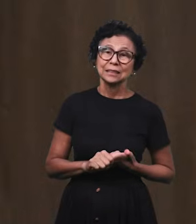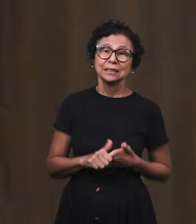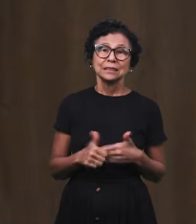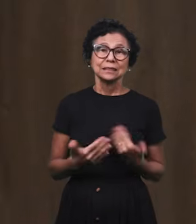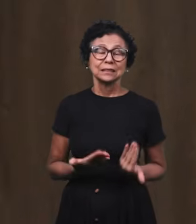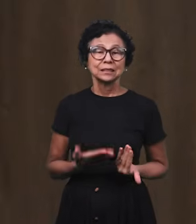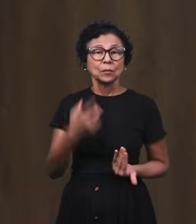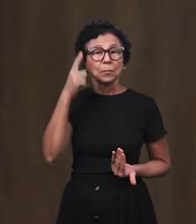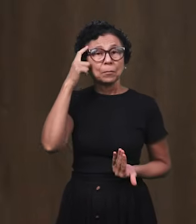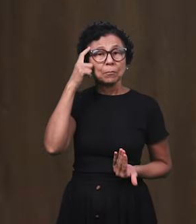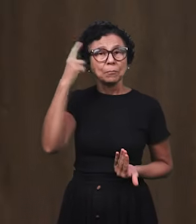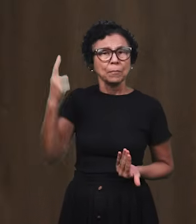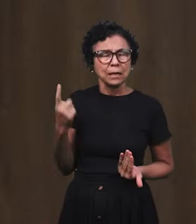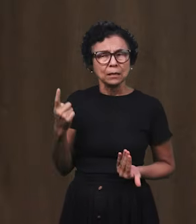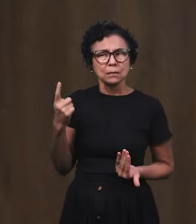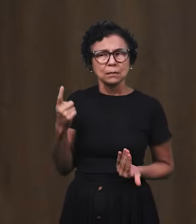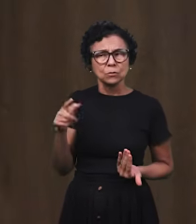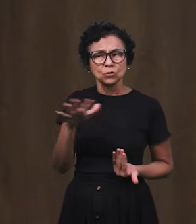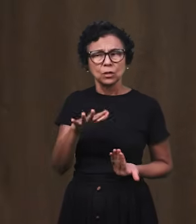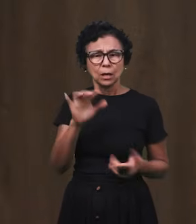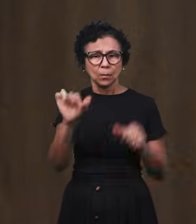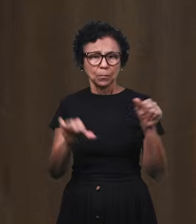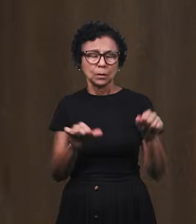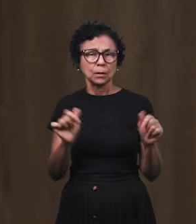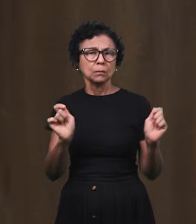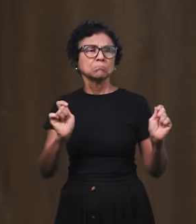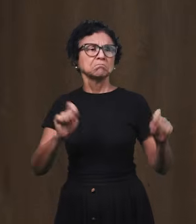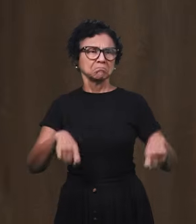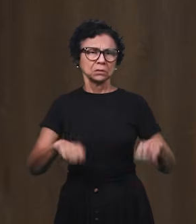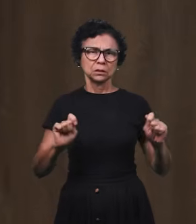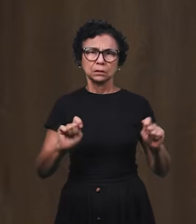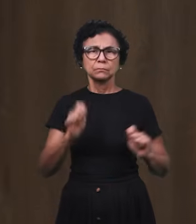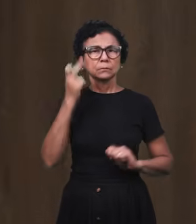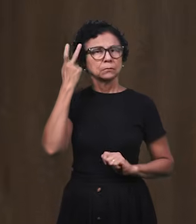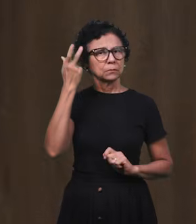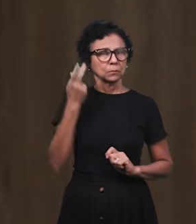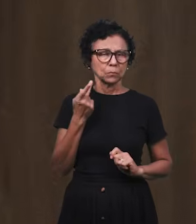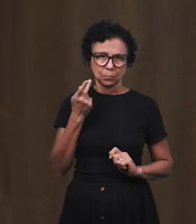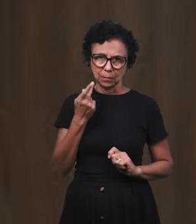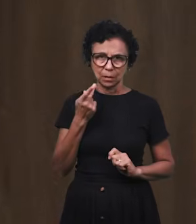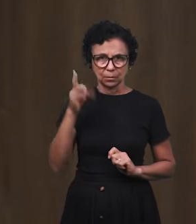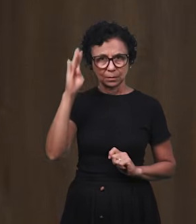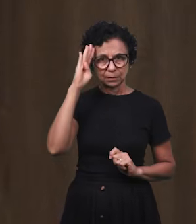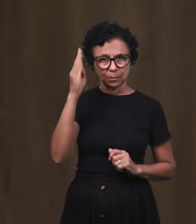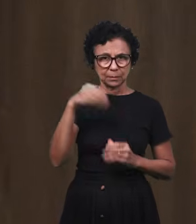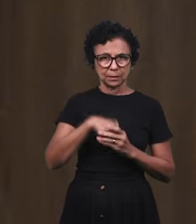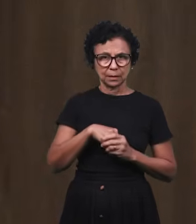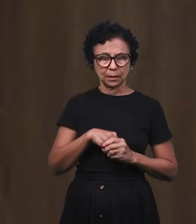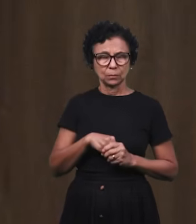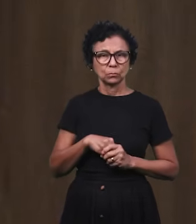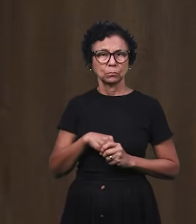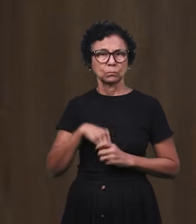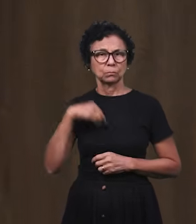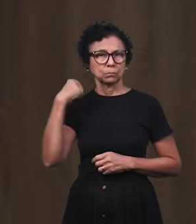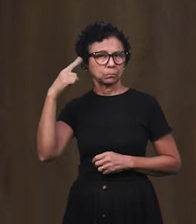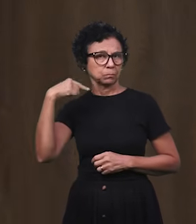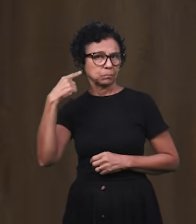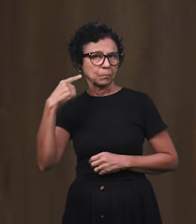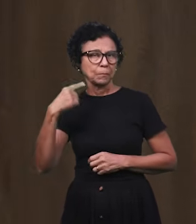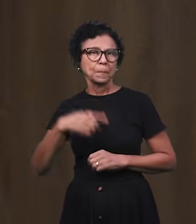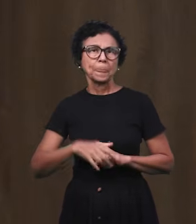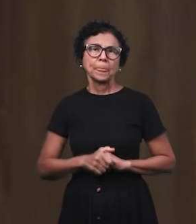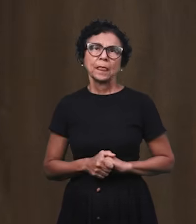do direito, e eu nem digo que é começar do zero não, tá bom? Por quê? Porque eu penso o seguinte, a gente vai recomeçar